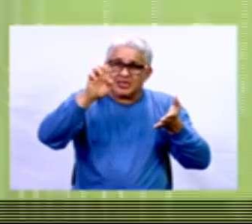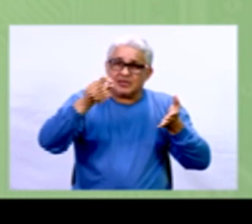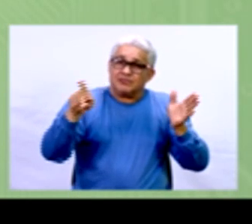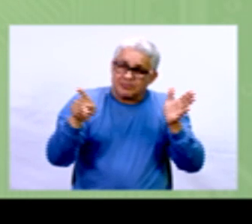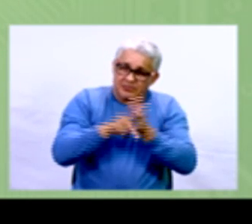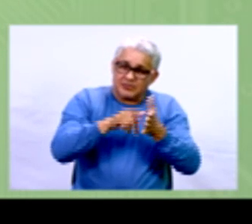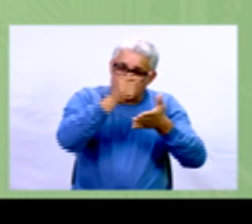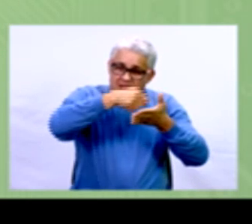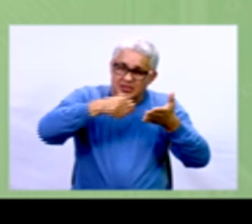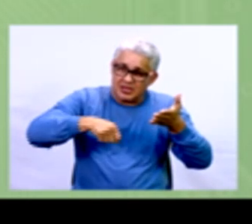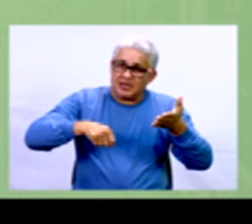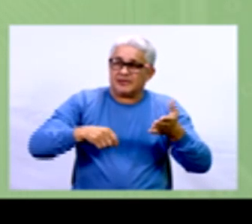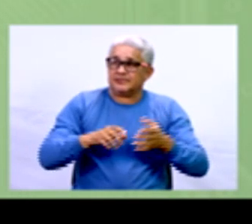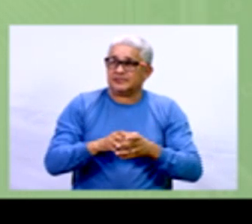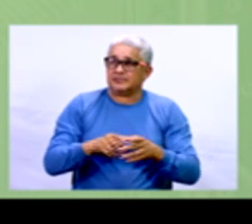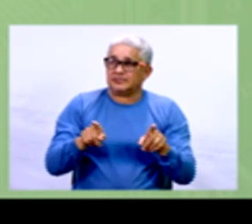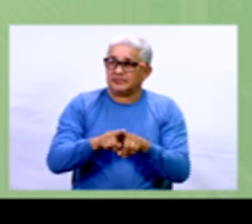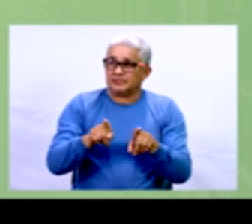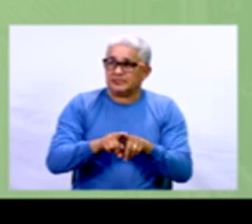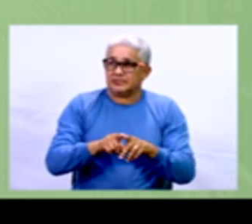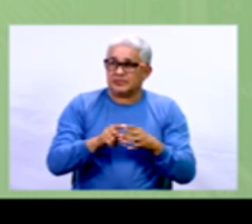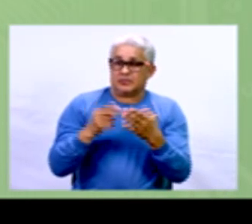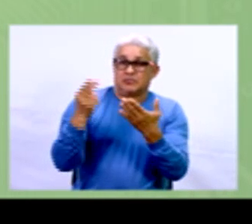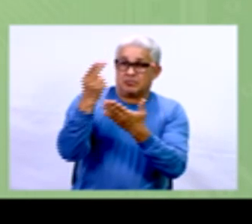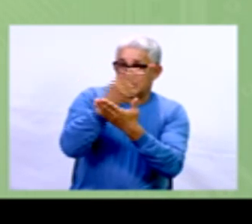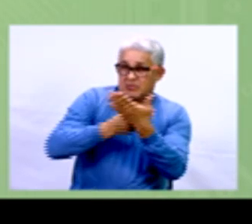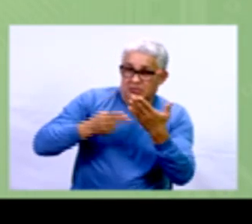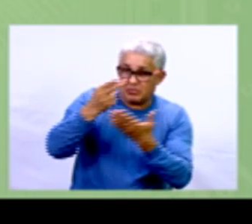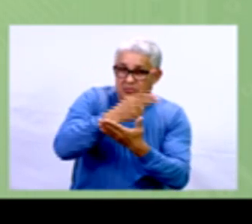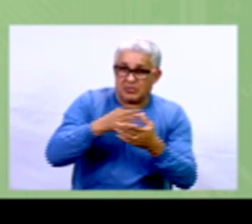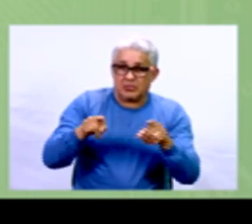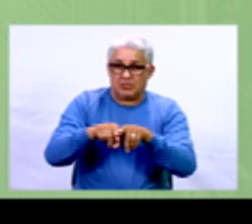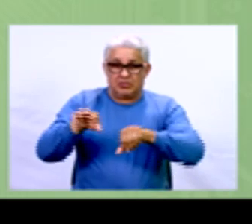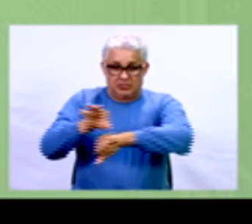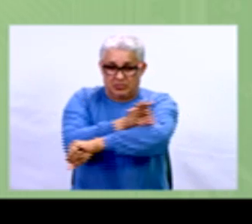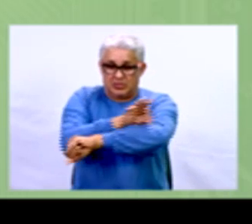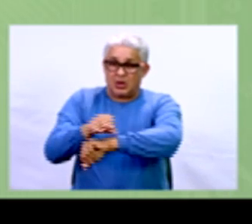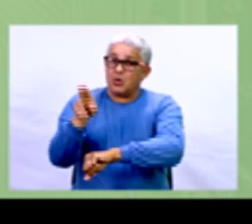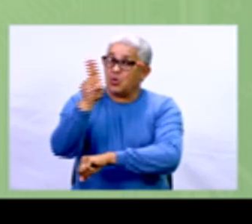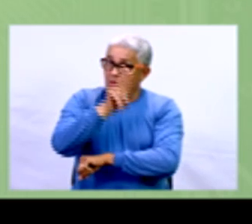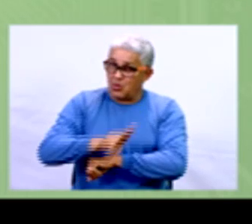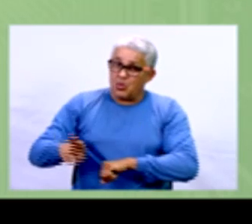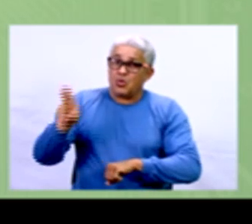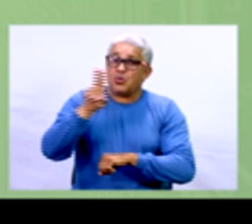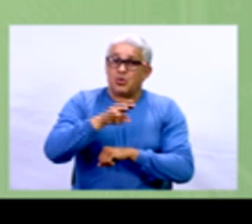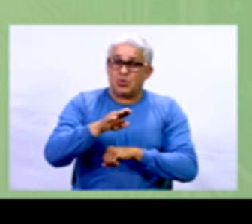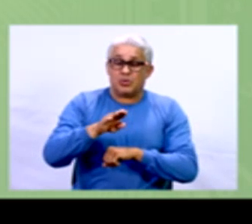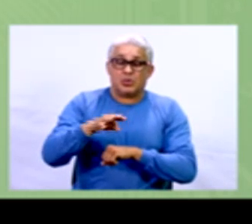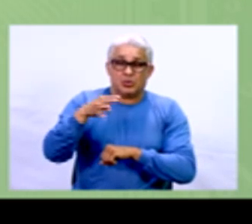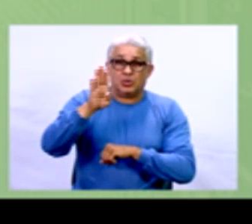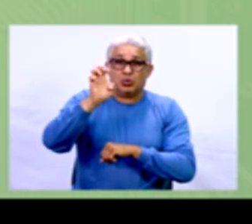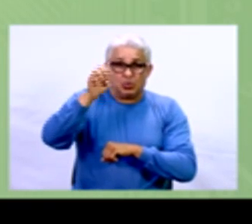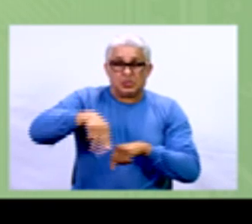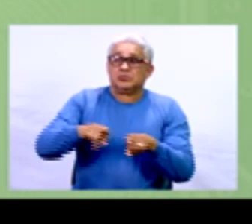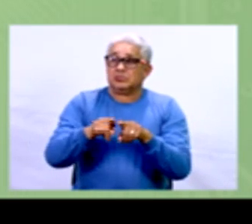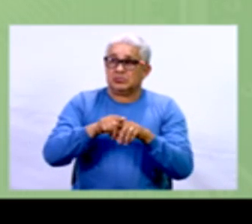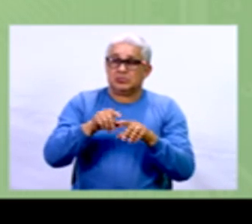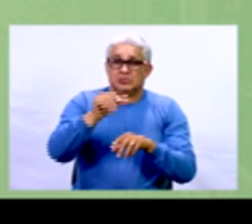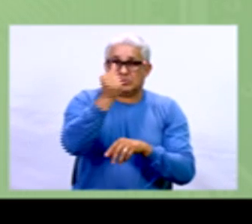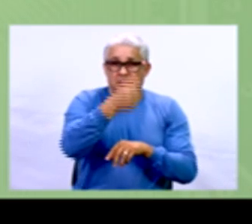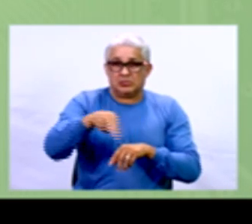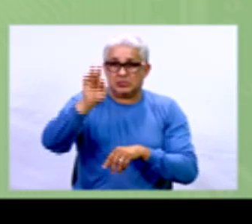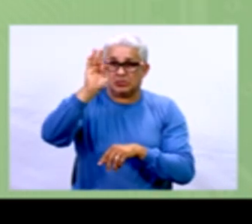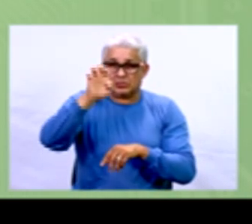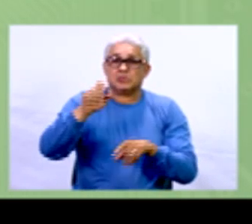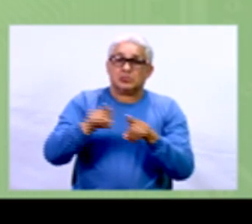informação. Em design e arquitetura, muito utilizado recursos multimídia. Na arte e também na